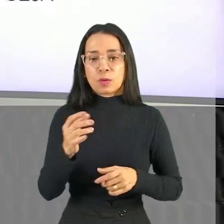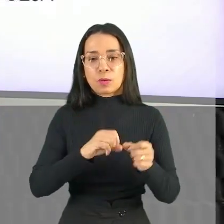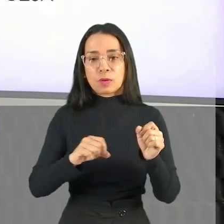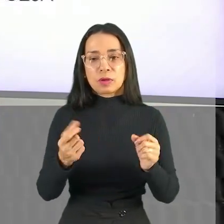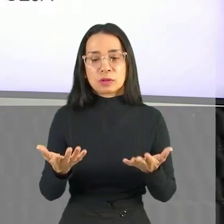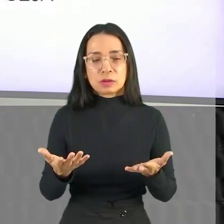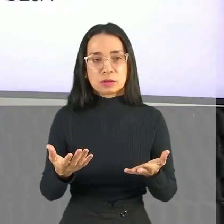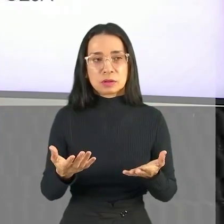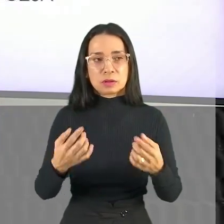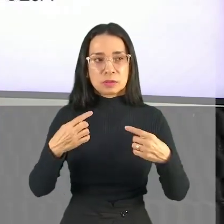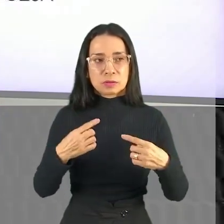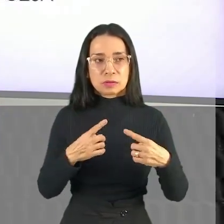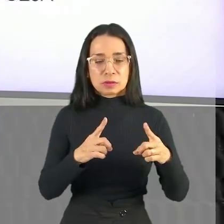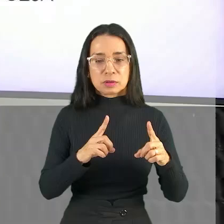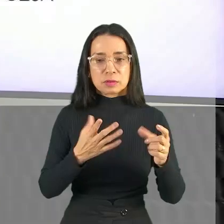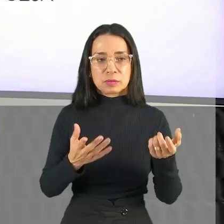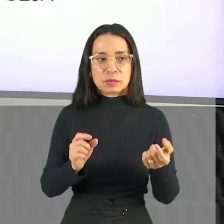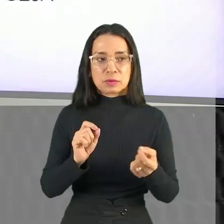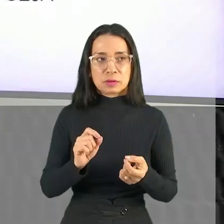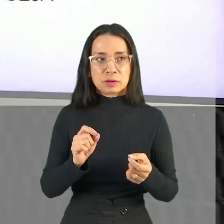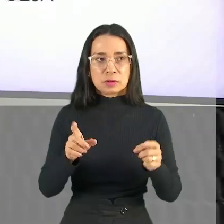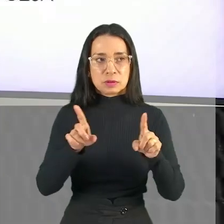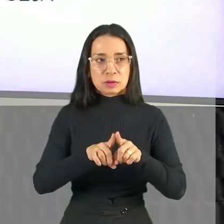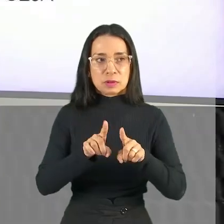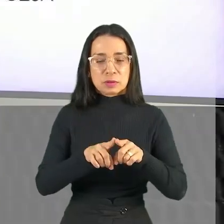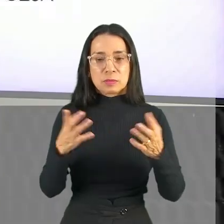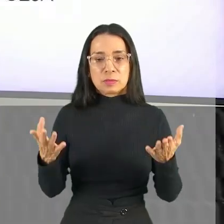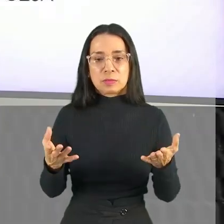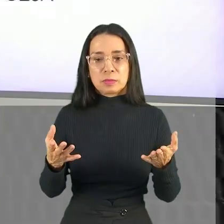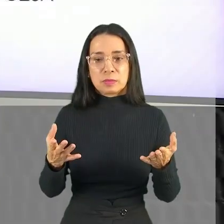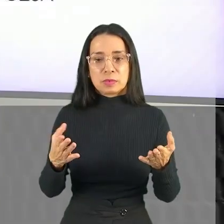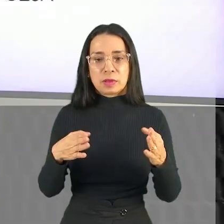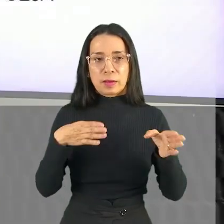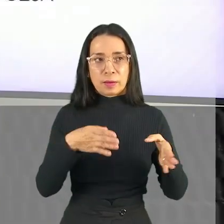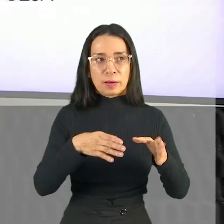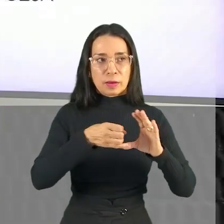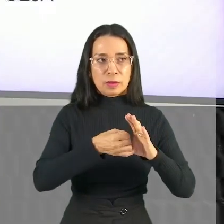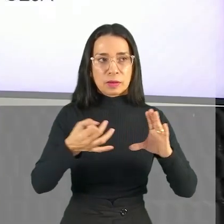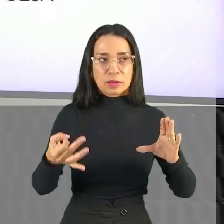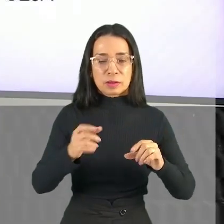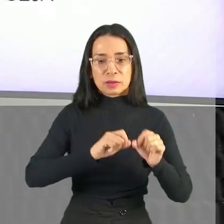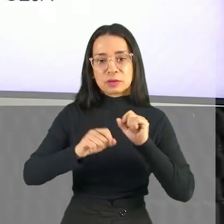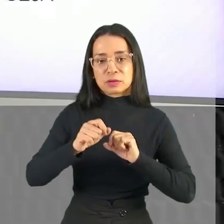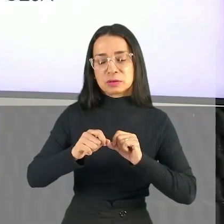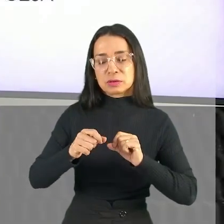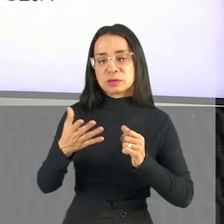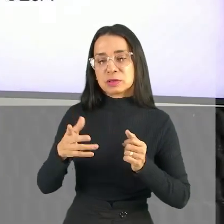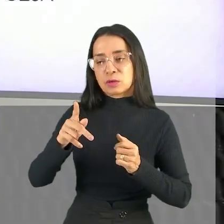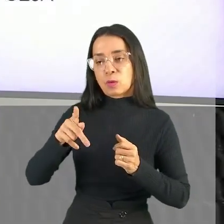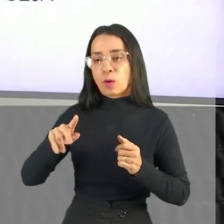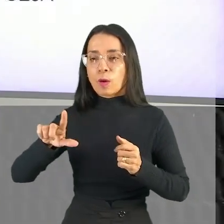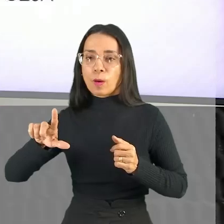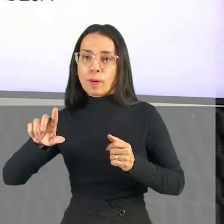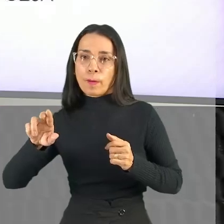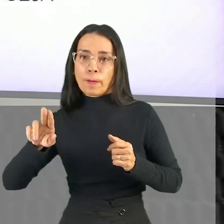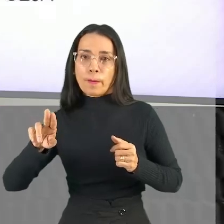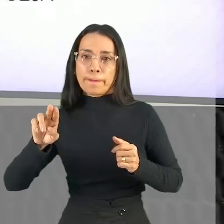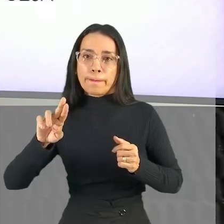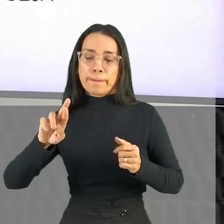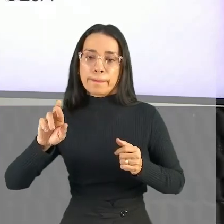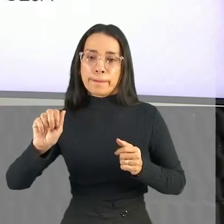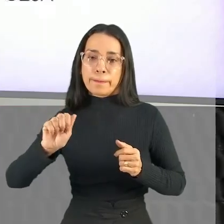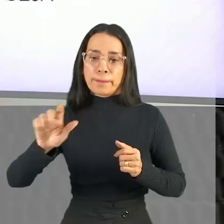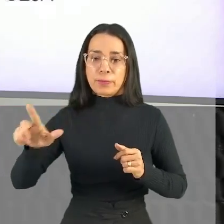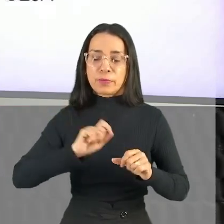Porque se são desafios, e isso também me remete a uma característica no plural, então o aluno vai errar se ele escrever